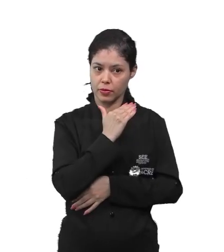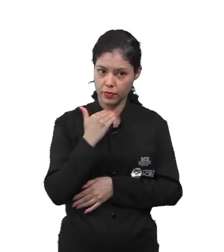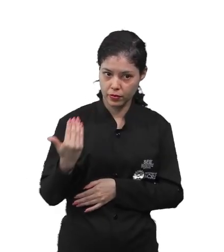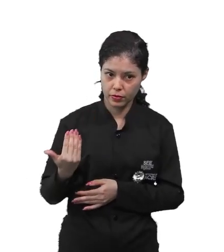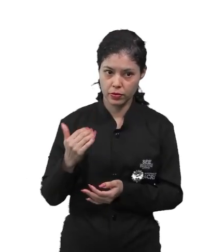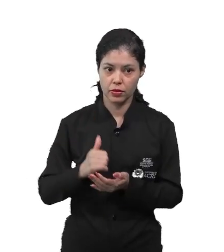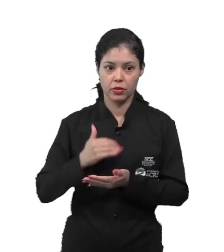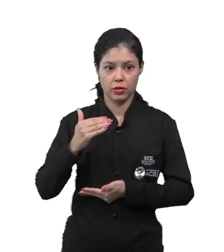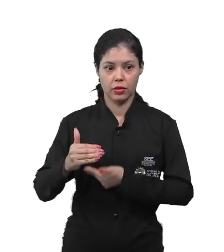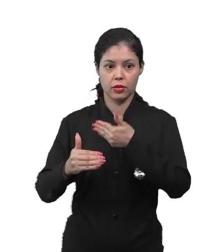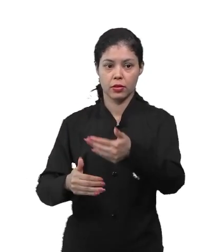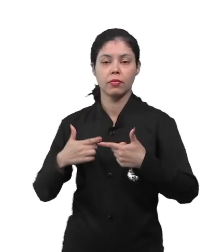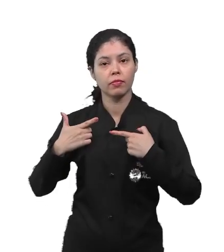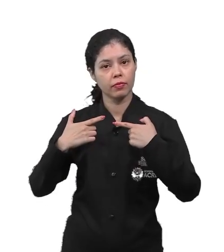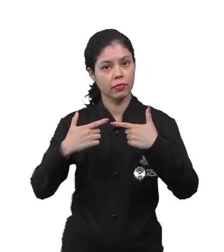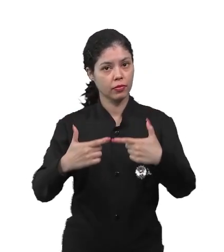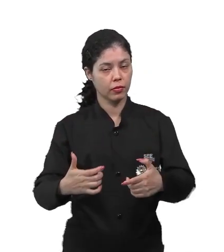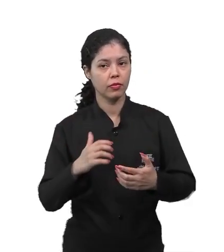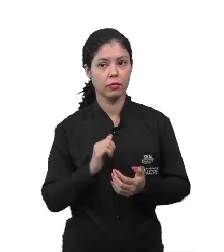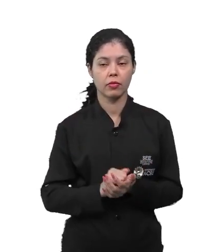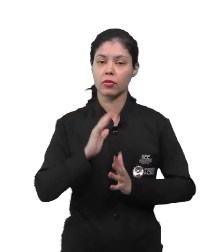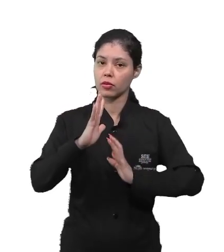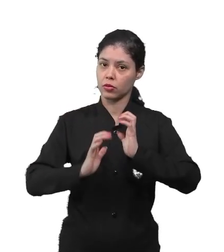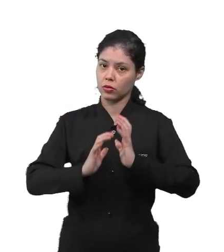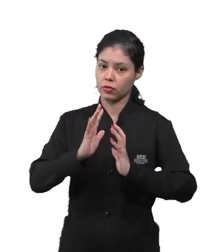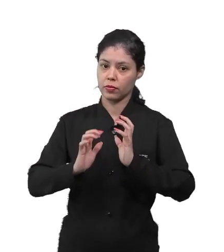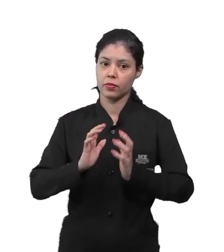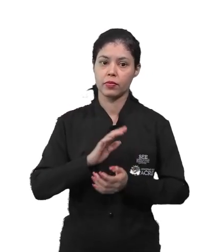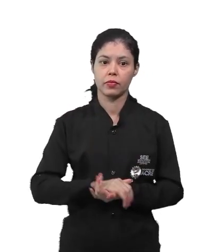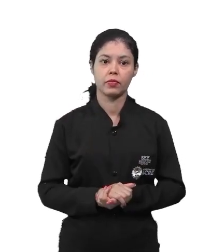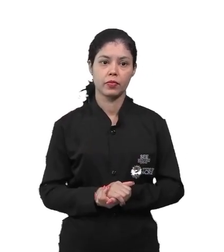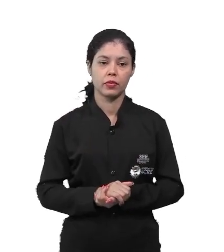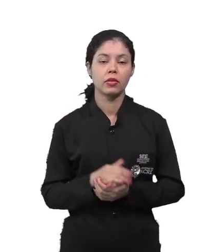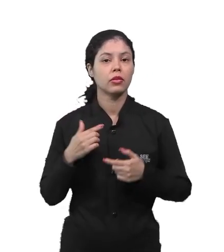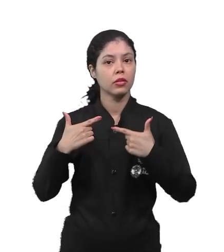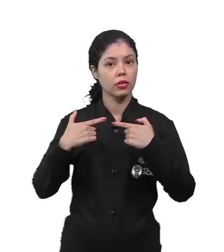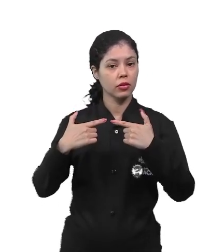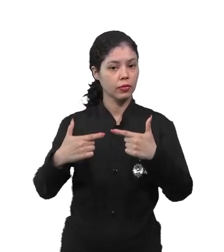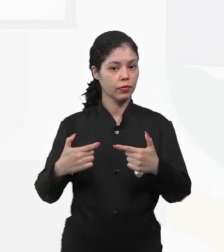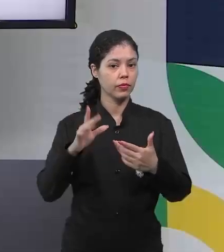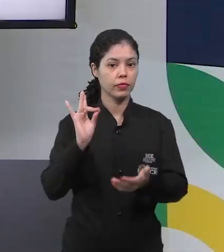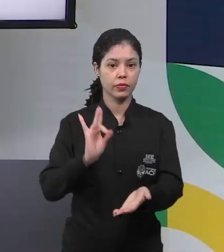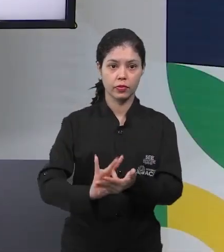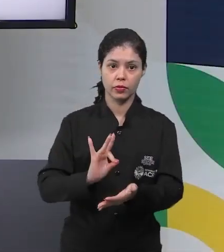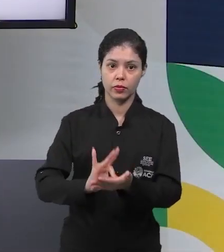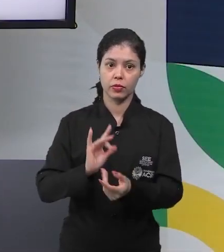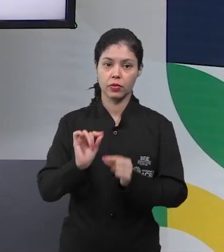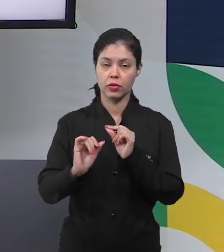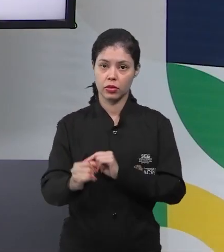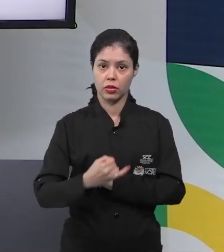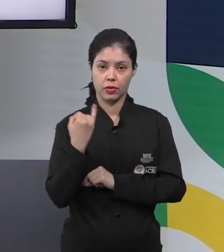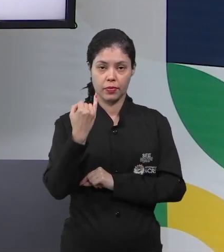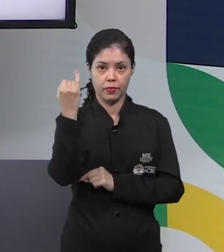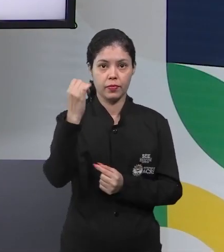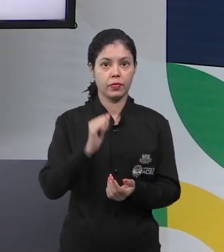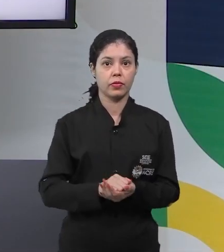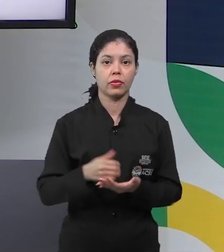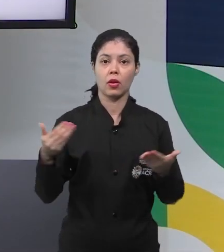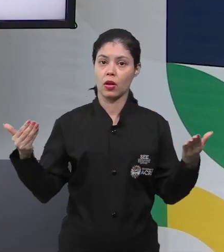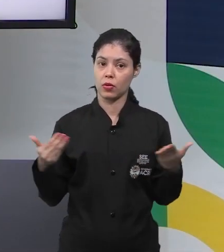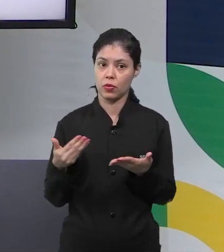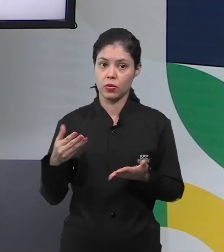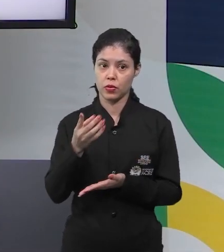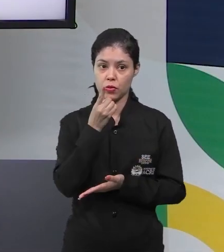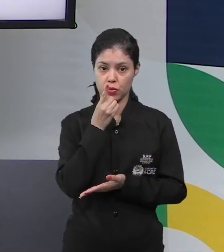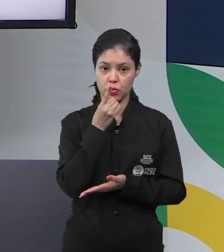em decorrência de guerras e de conflitos. As guerras, na verdade, principalmente na